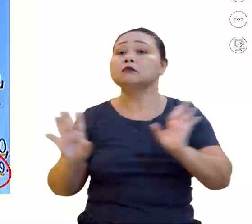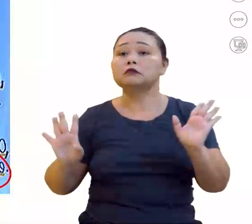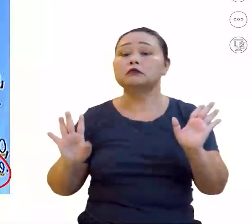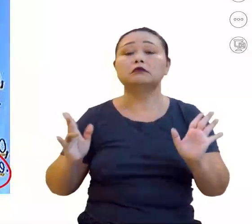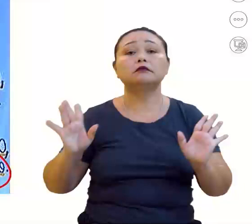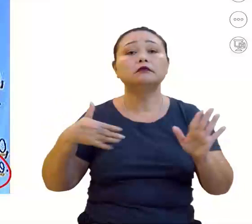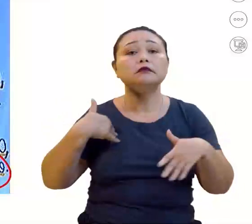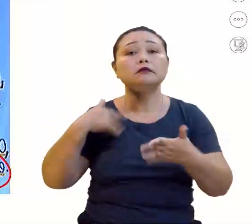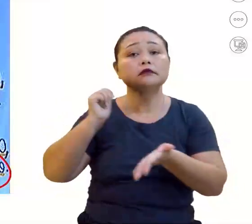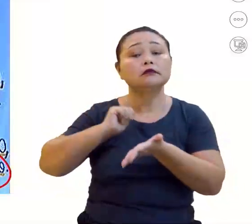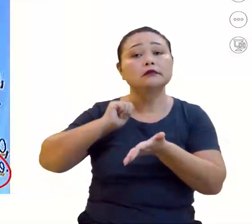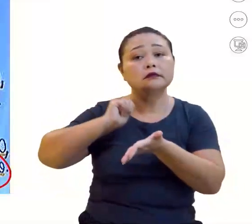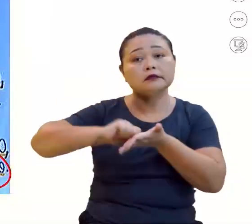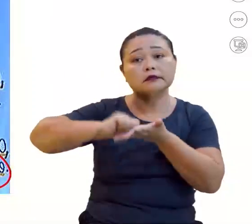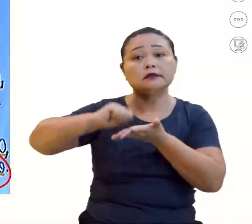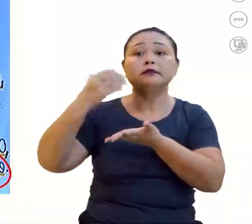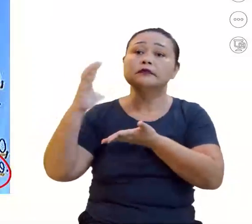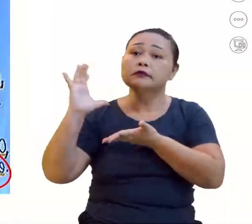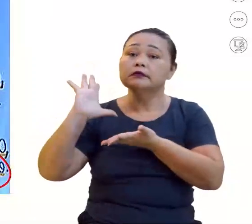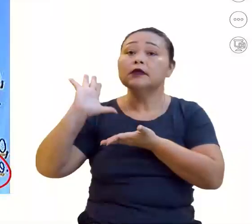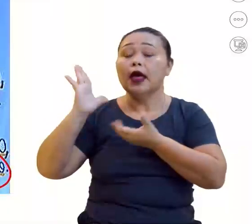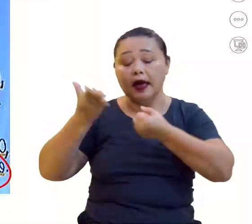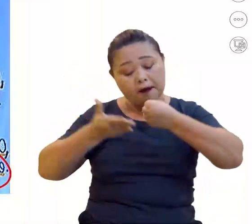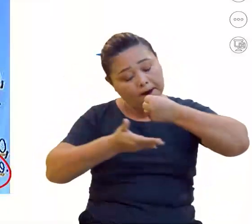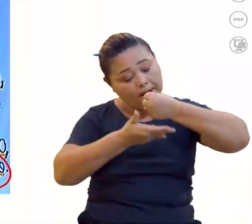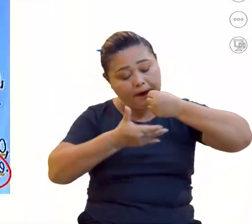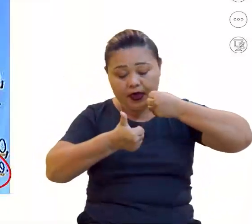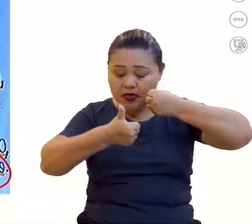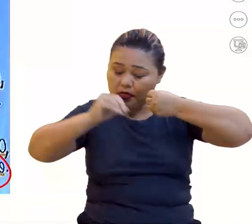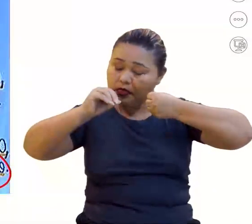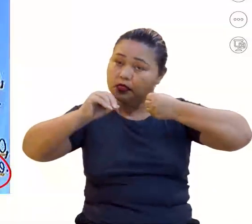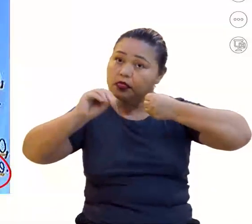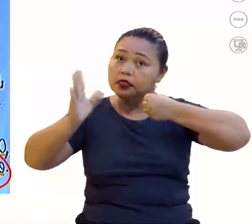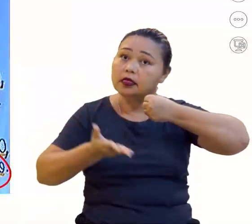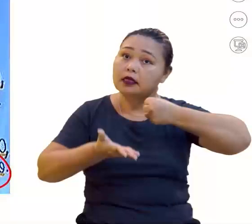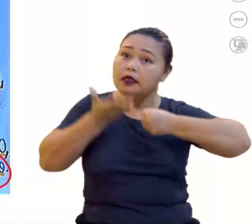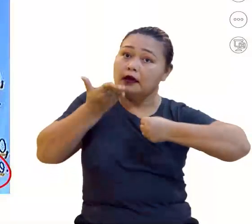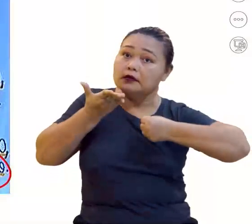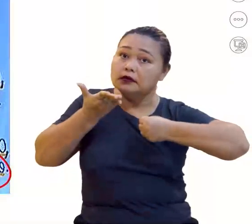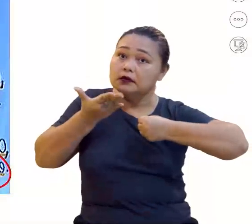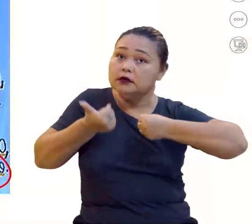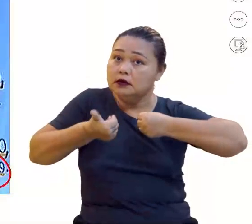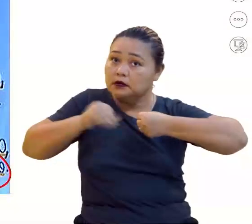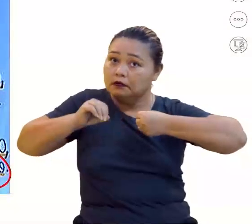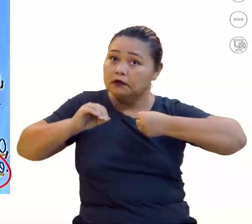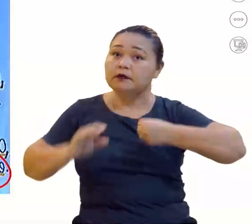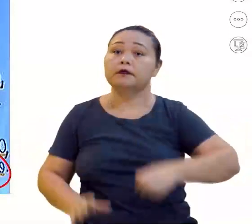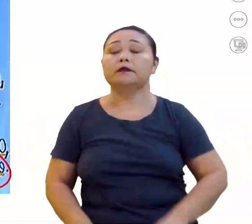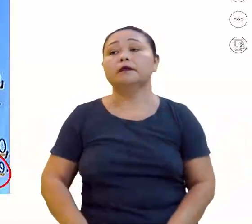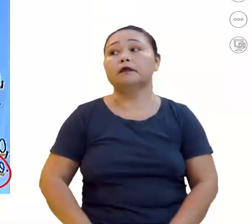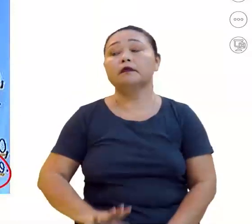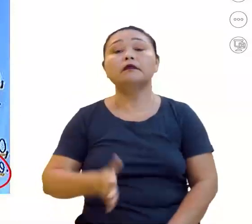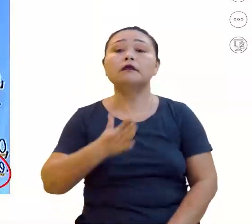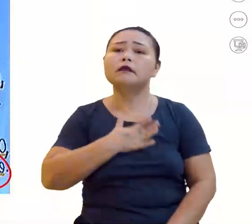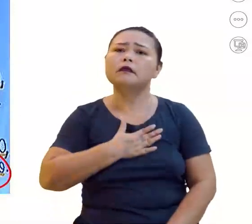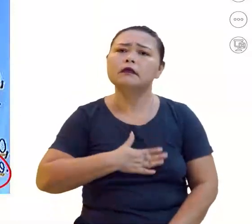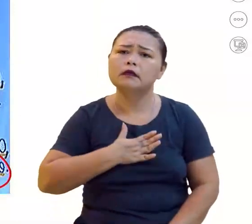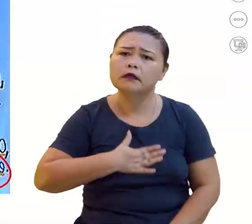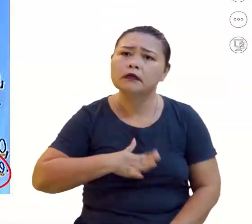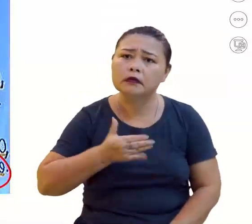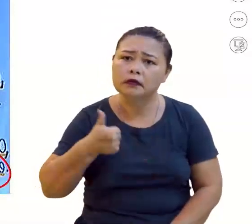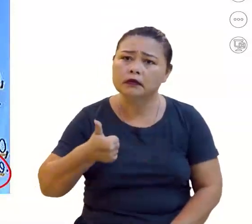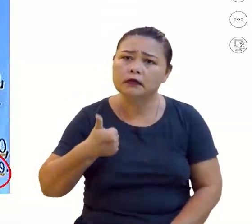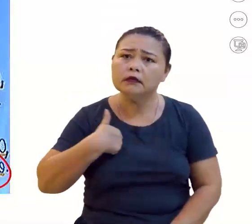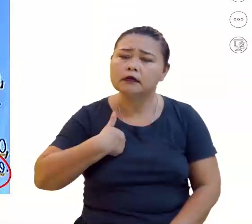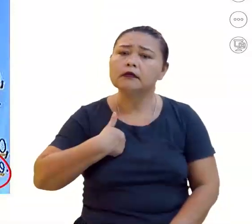notação científica é base 10, gente. Potência de base 10. Beleza. Tranquilo até aí?